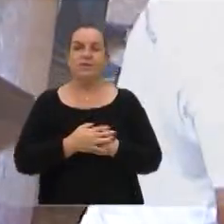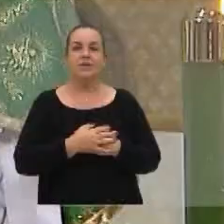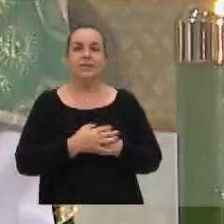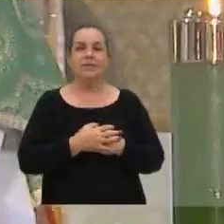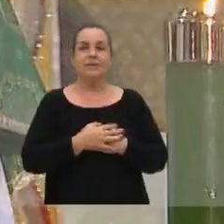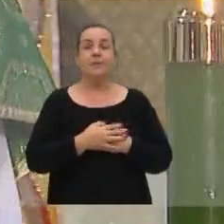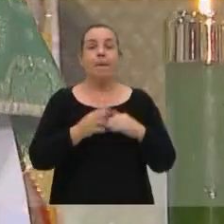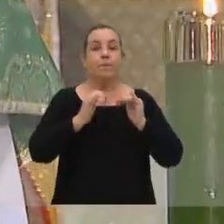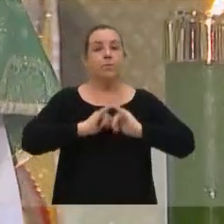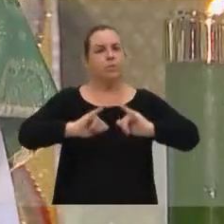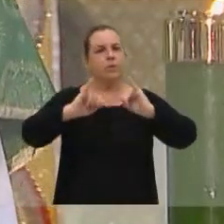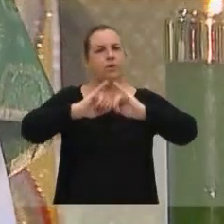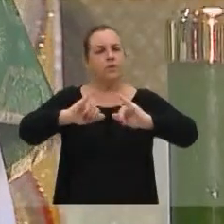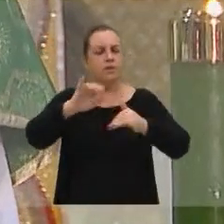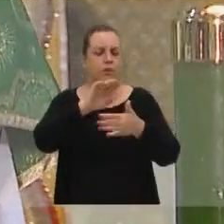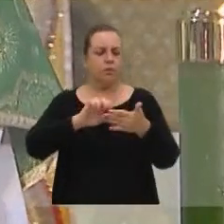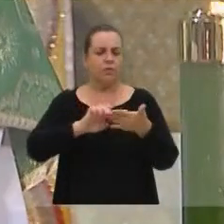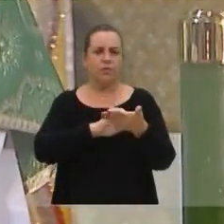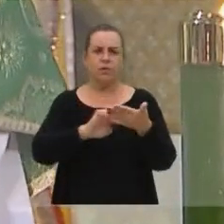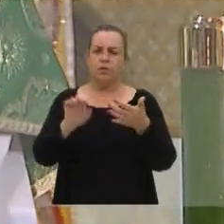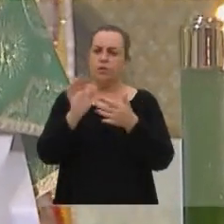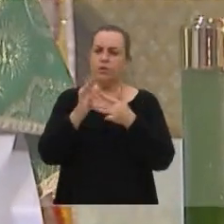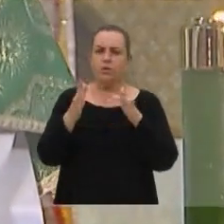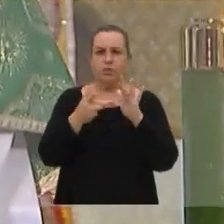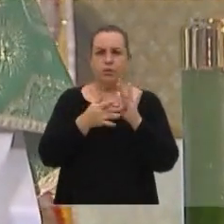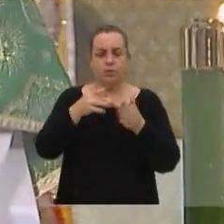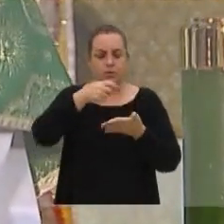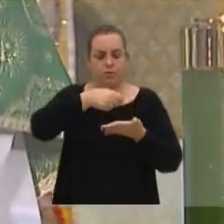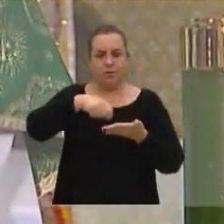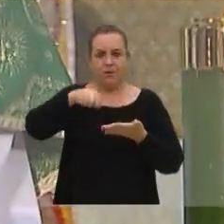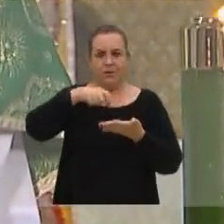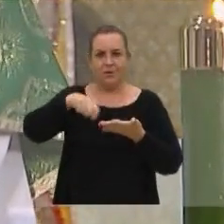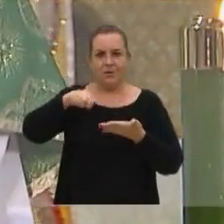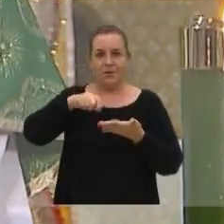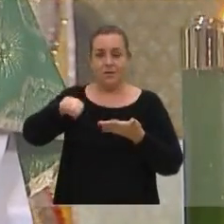nós. Proclamação no Evangelho de Jesus Cristo,